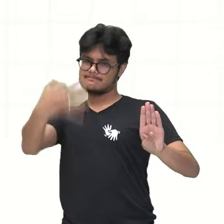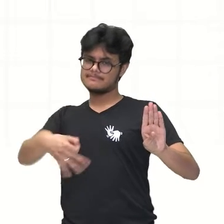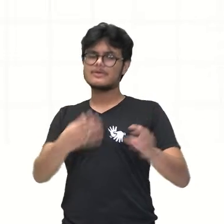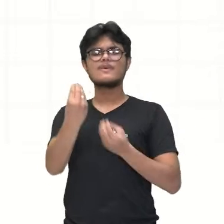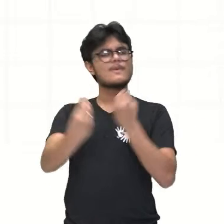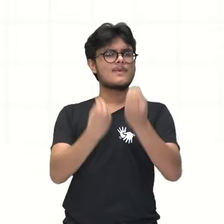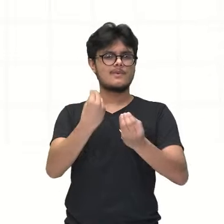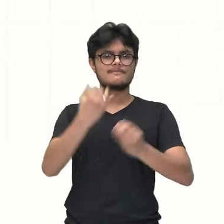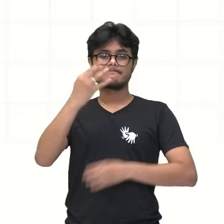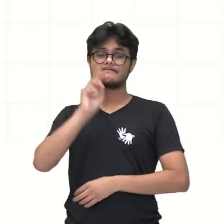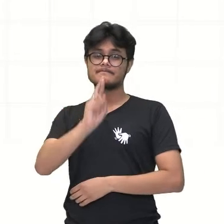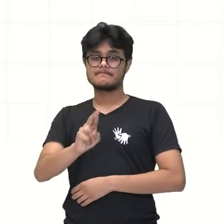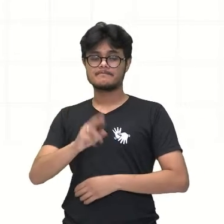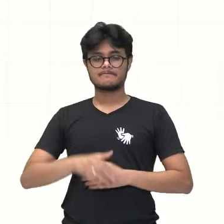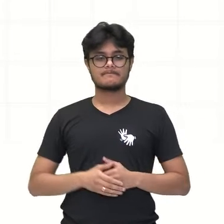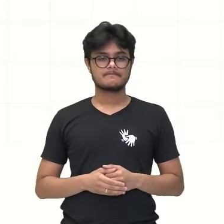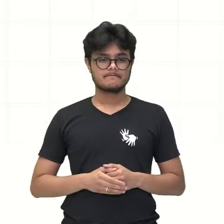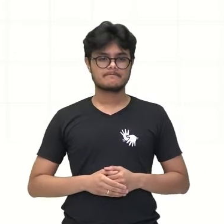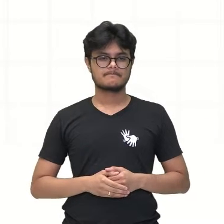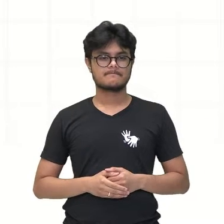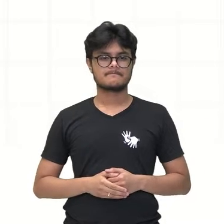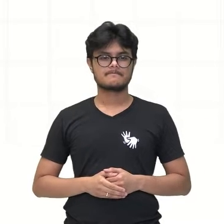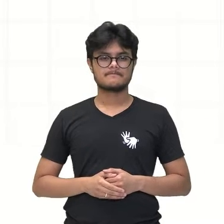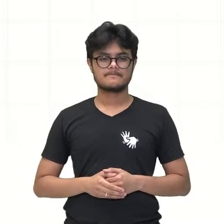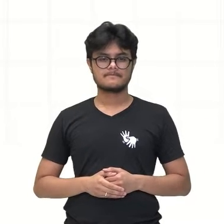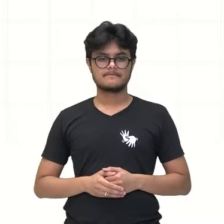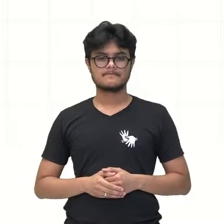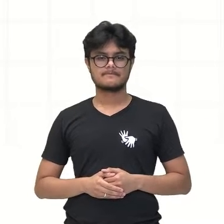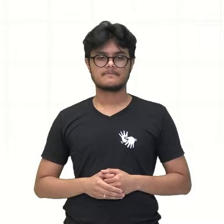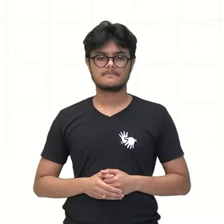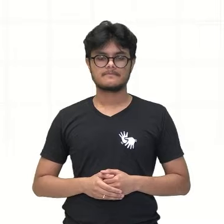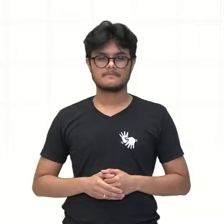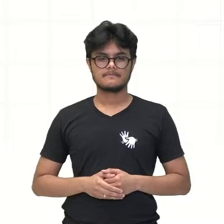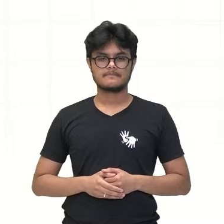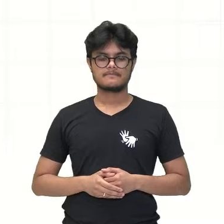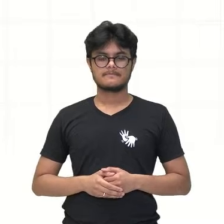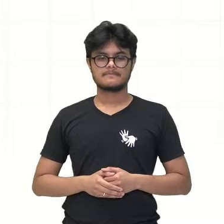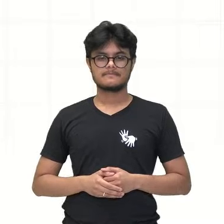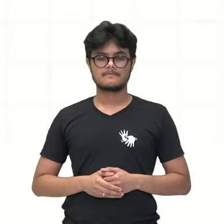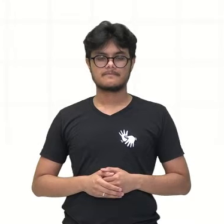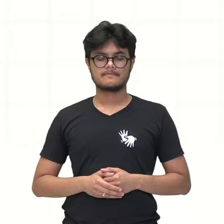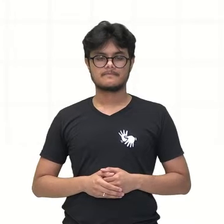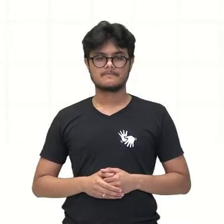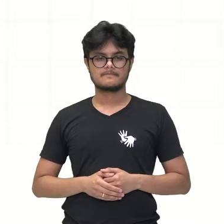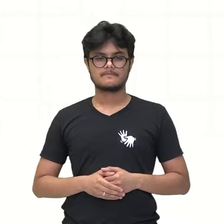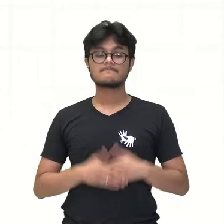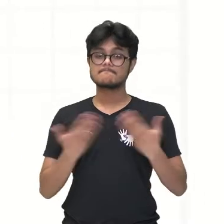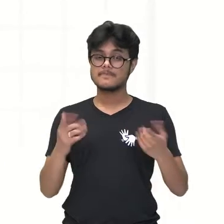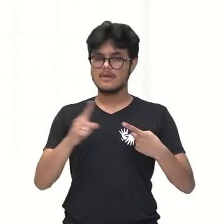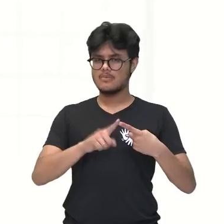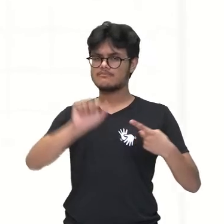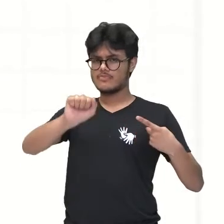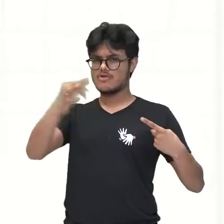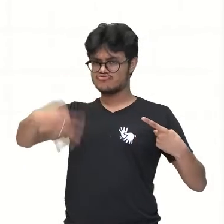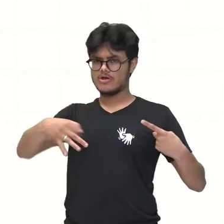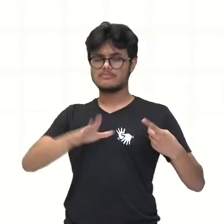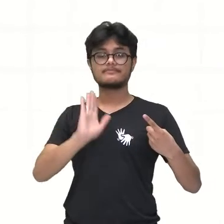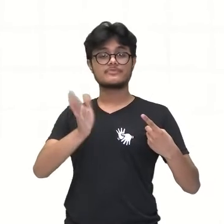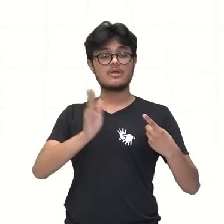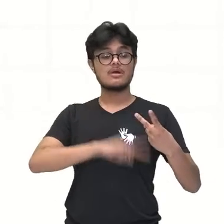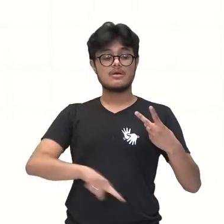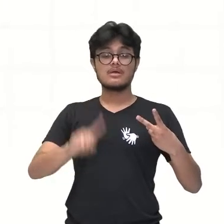resposta dessa análise de gráfico. A gente já respondeu a letra A.